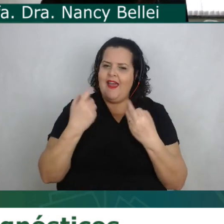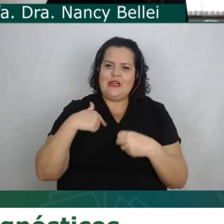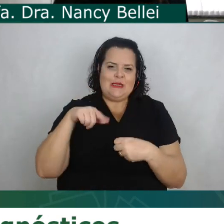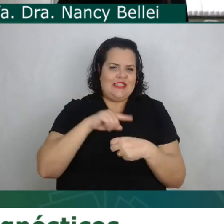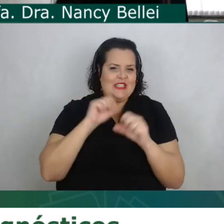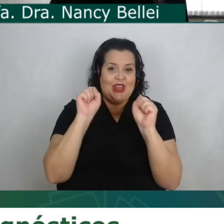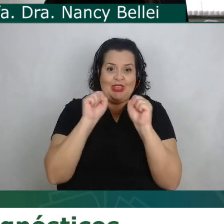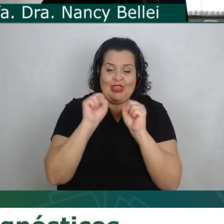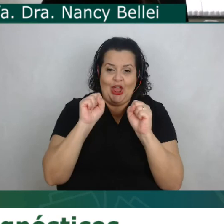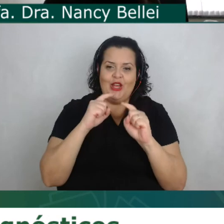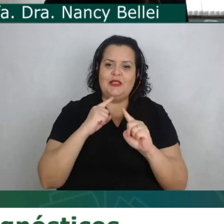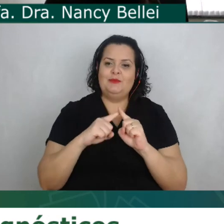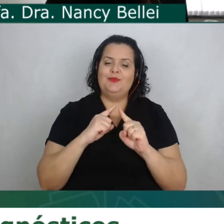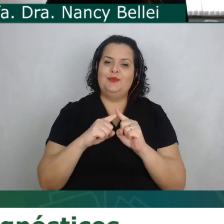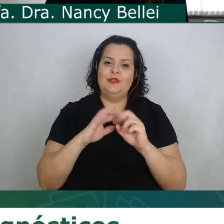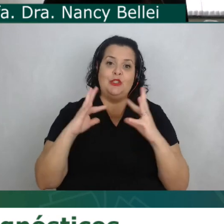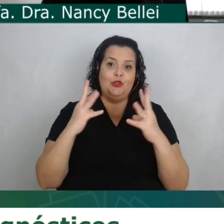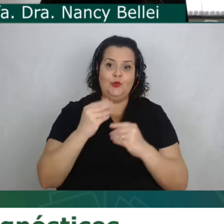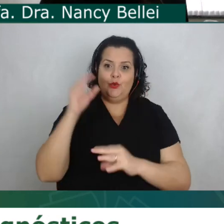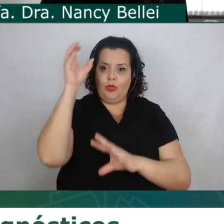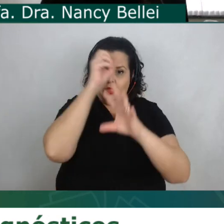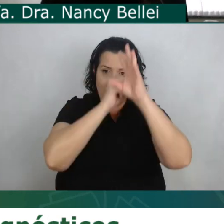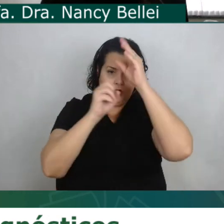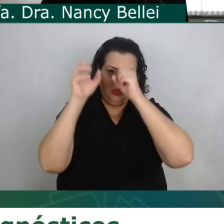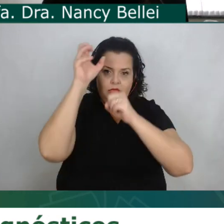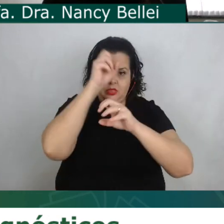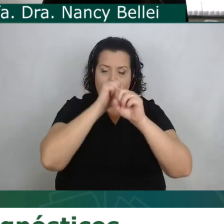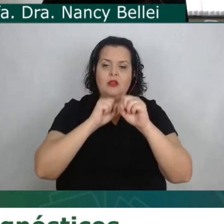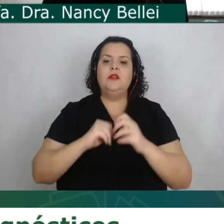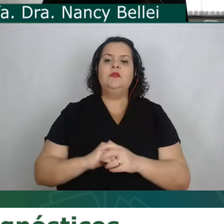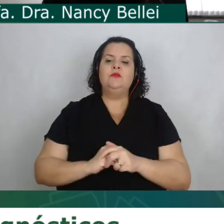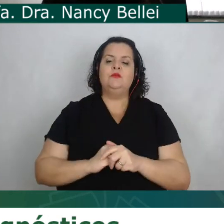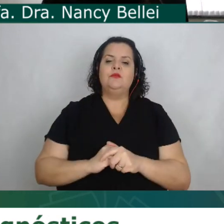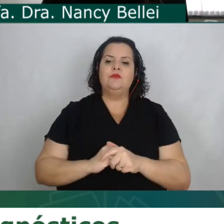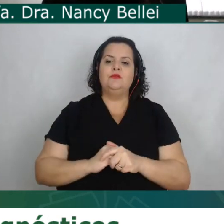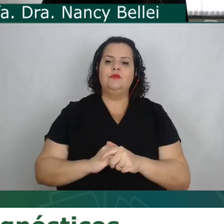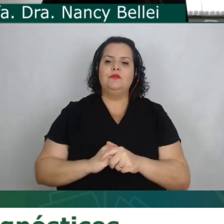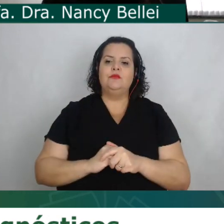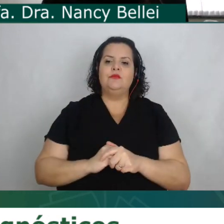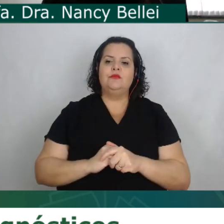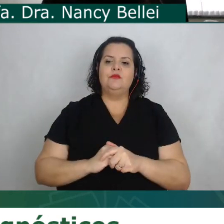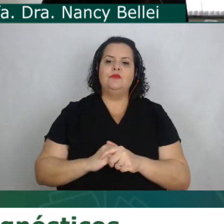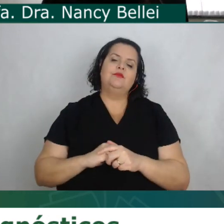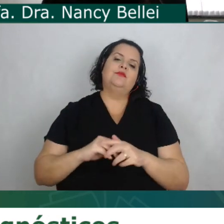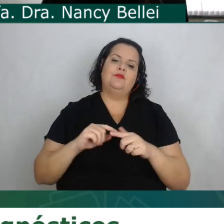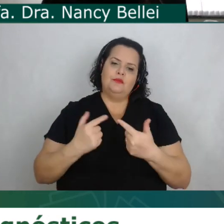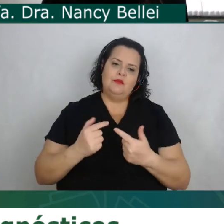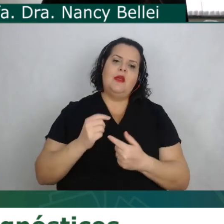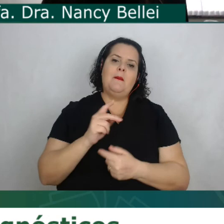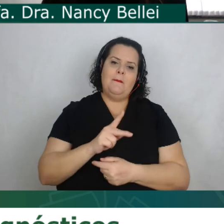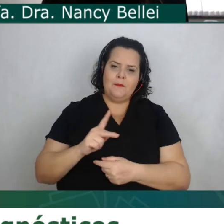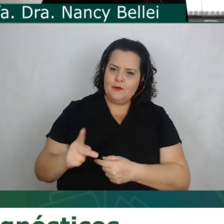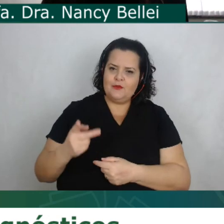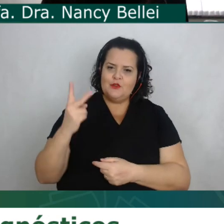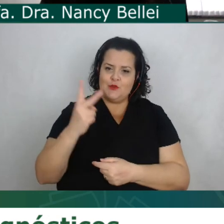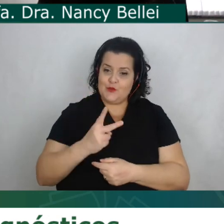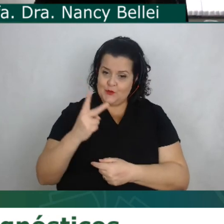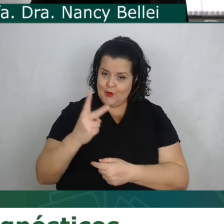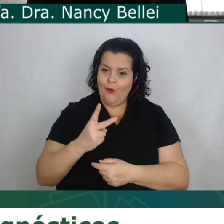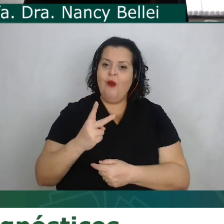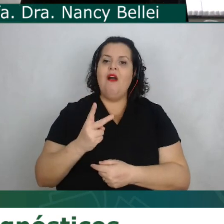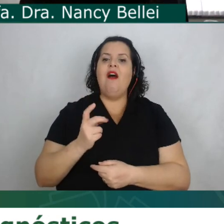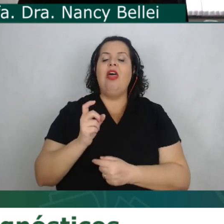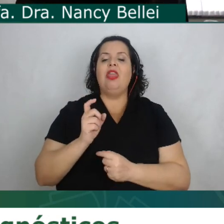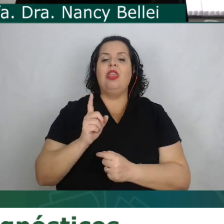um crescimento para todos nós. E, obviamente, o professor Chioro, a professora Nancy estão à disposição